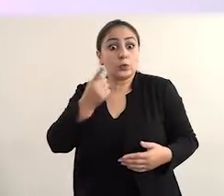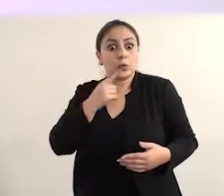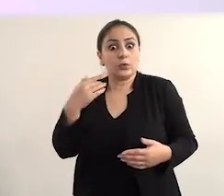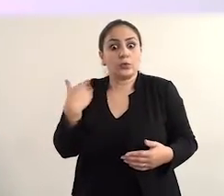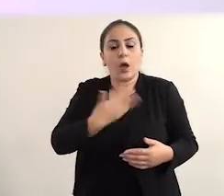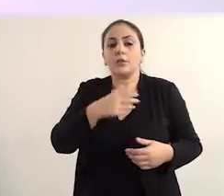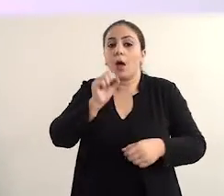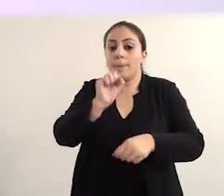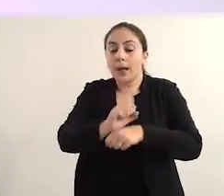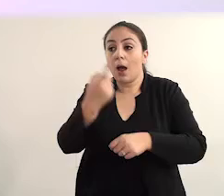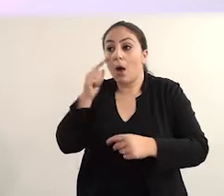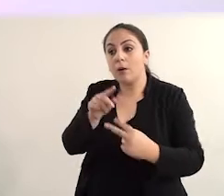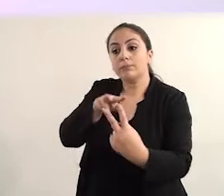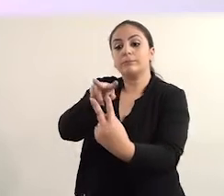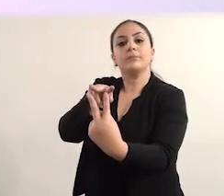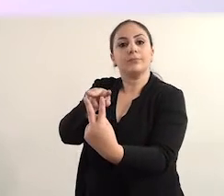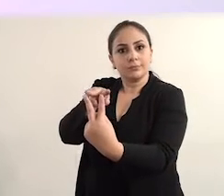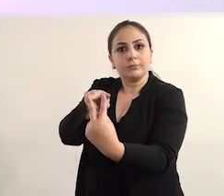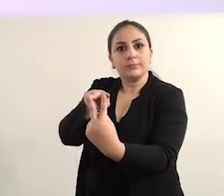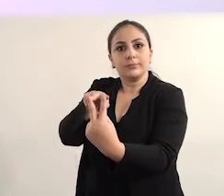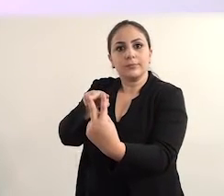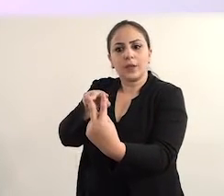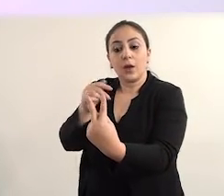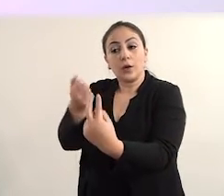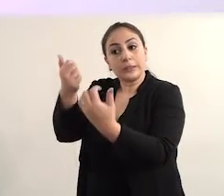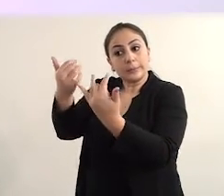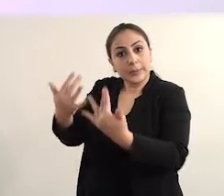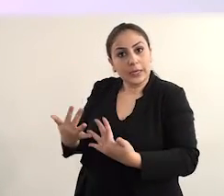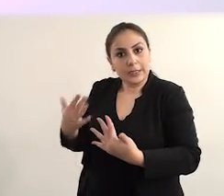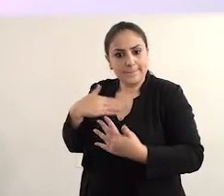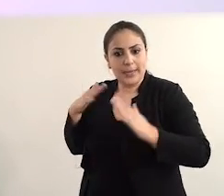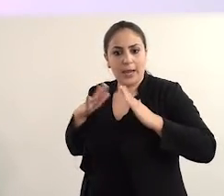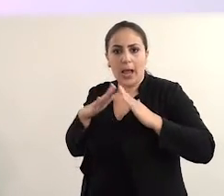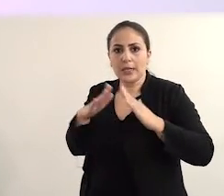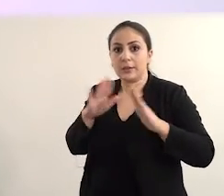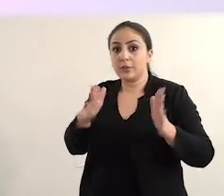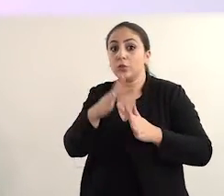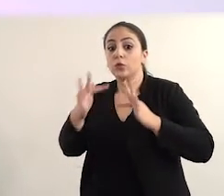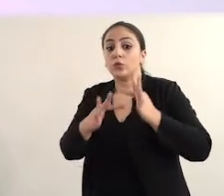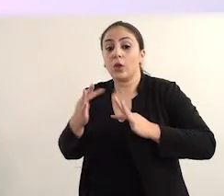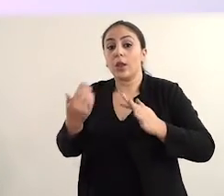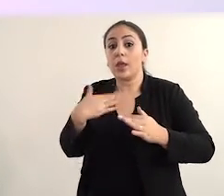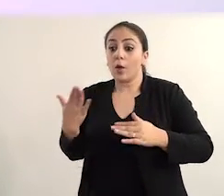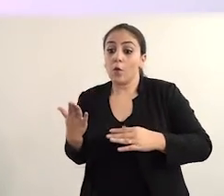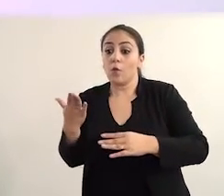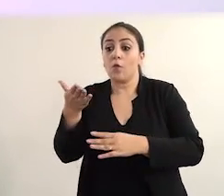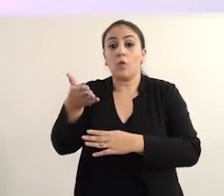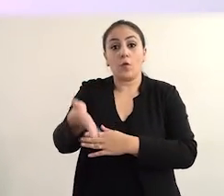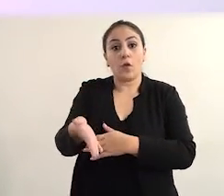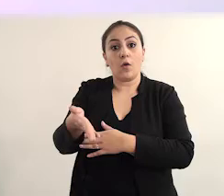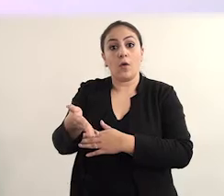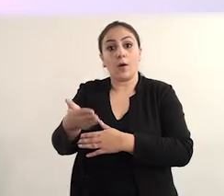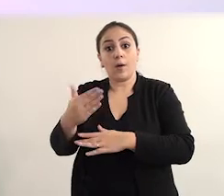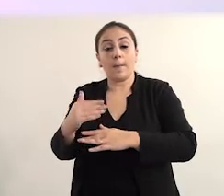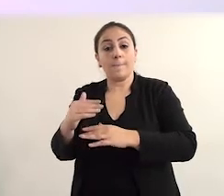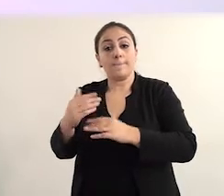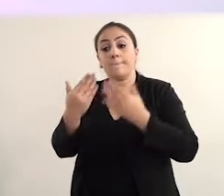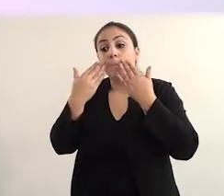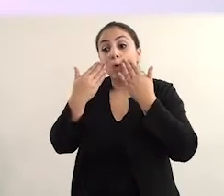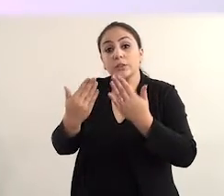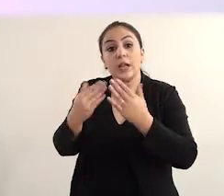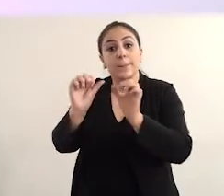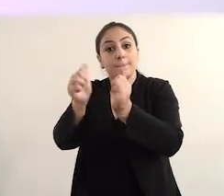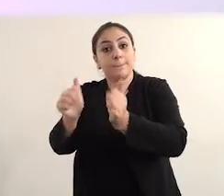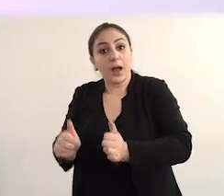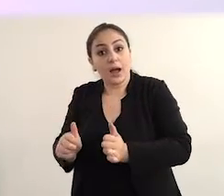gente precisa parar, olhar para ele, né? Na minha casa, muitas vezes funciona de eu ter que ir, né, mostrar uma imagem,